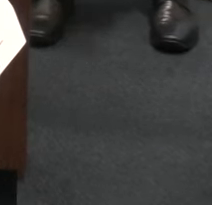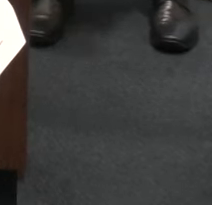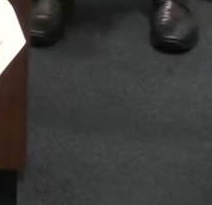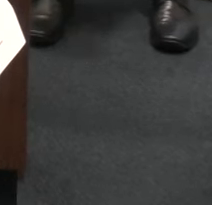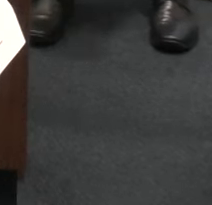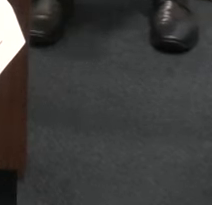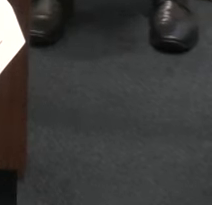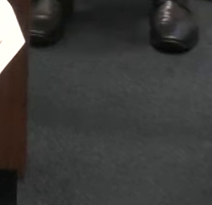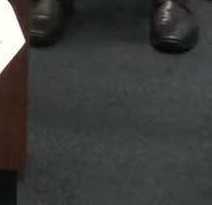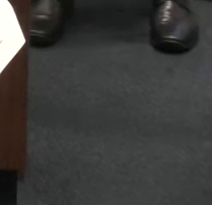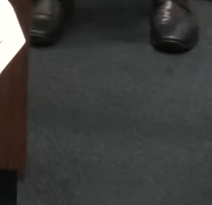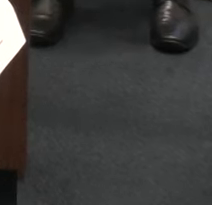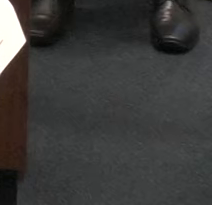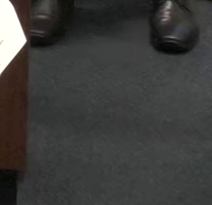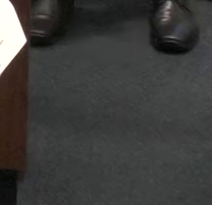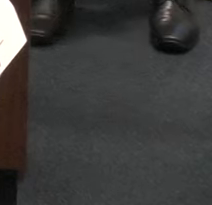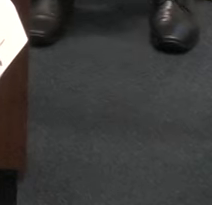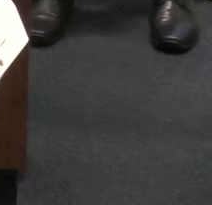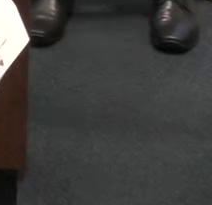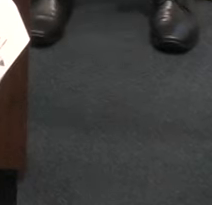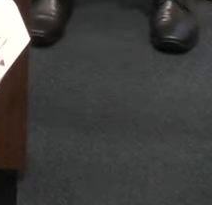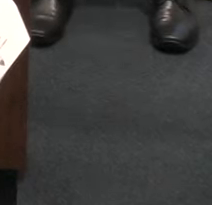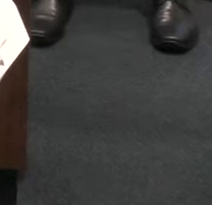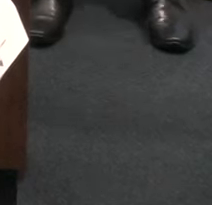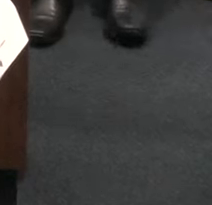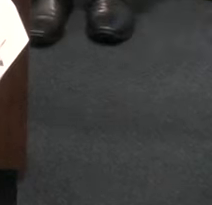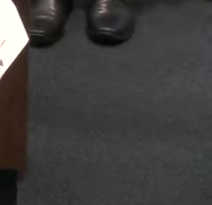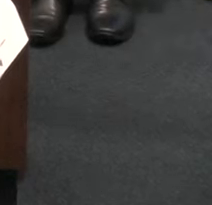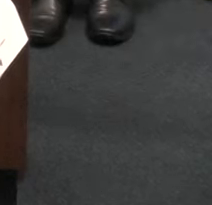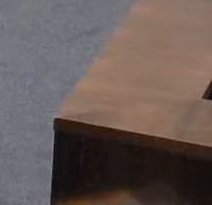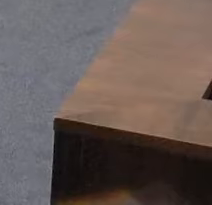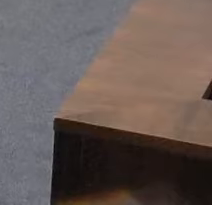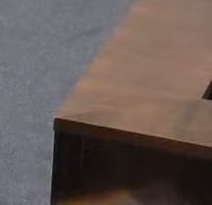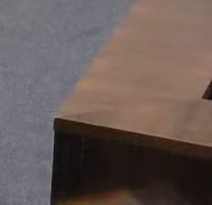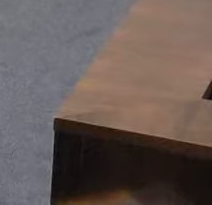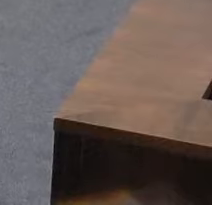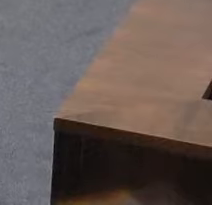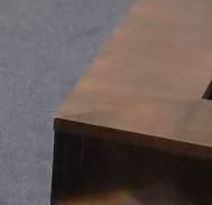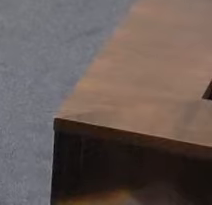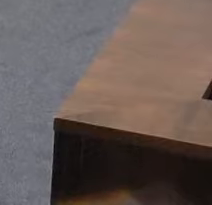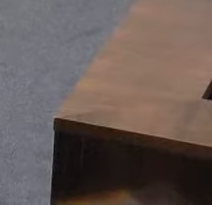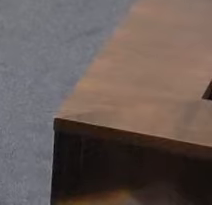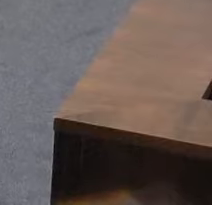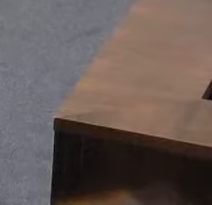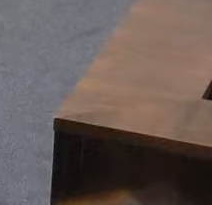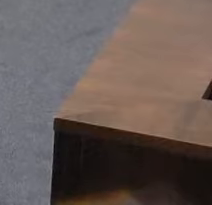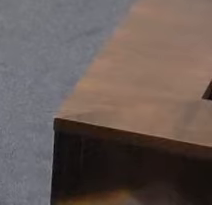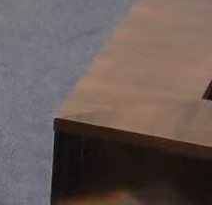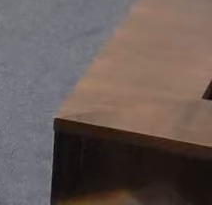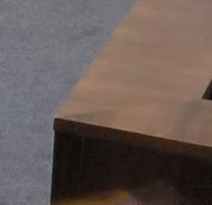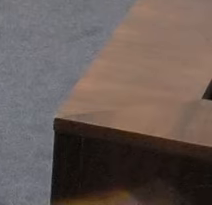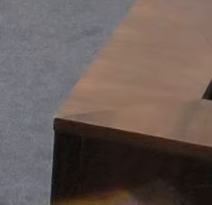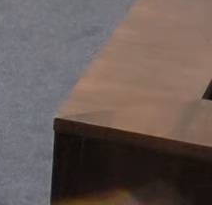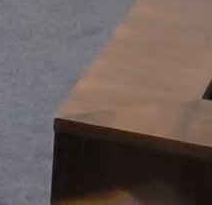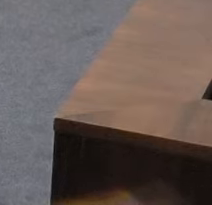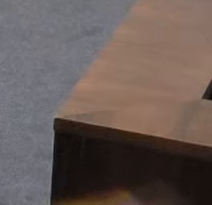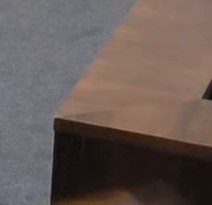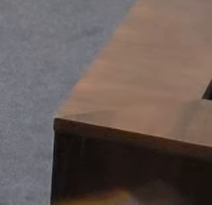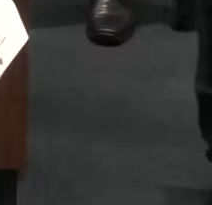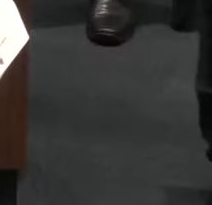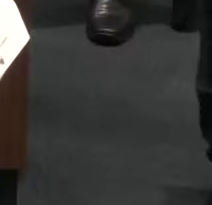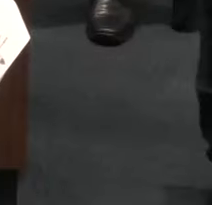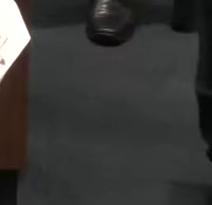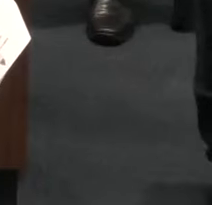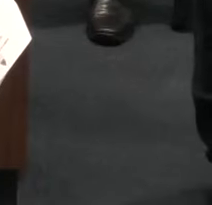cortado todas as representações da sociedade. Num segundo momento, na sua última